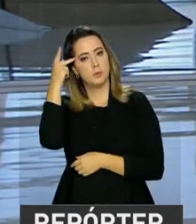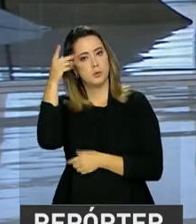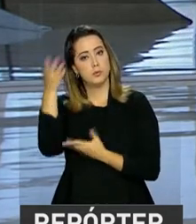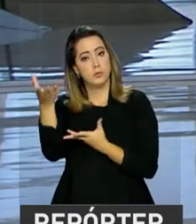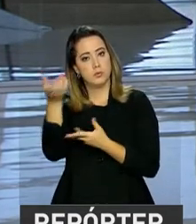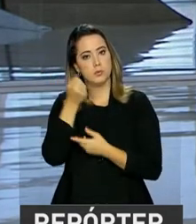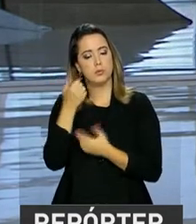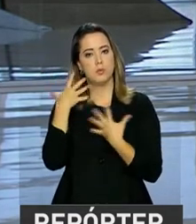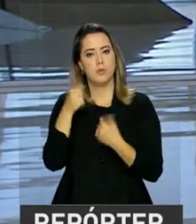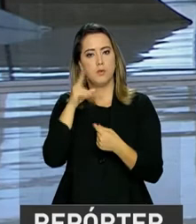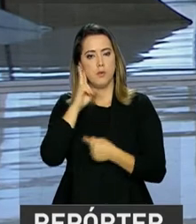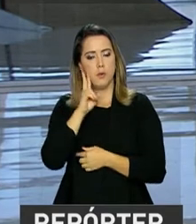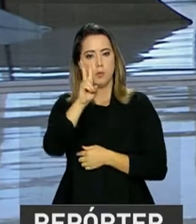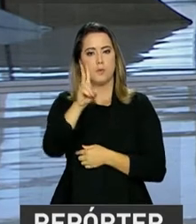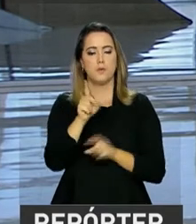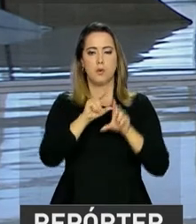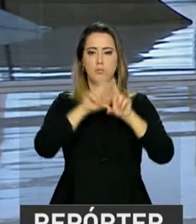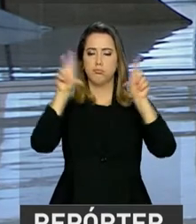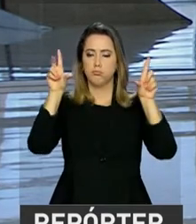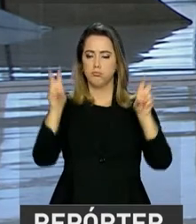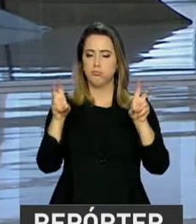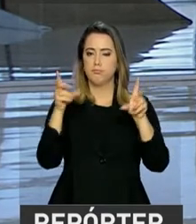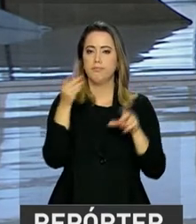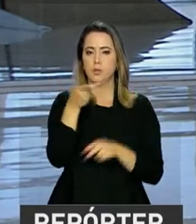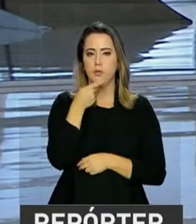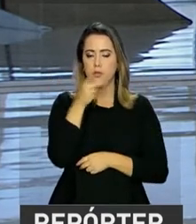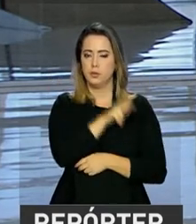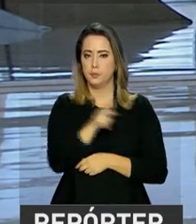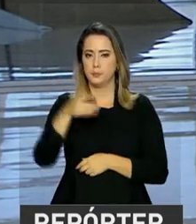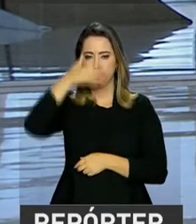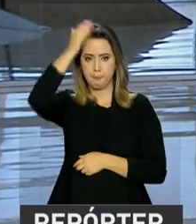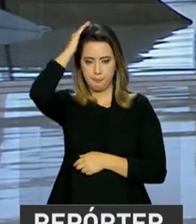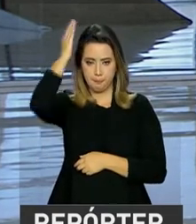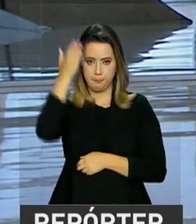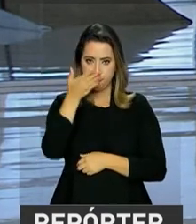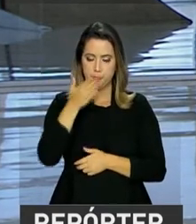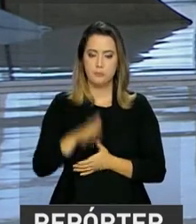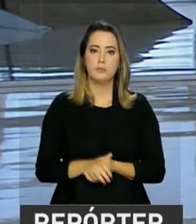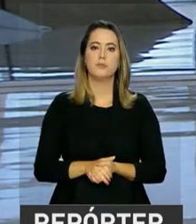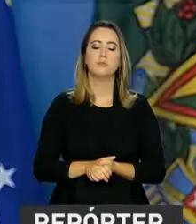beneficiadas. Vamos acompanhar agora um trecho do pronunciamento do presidente Michel Temer.